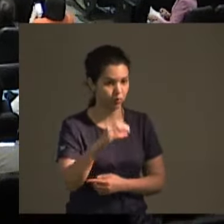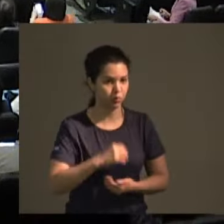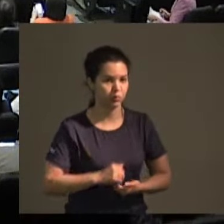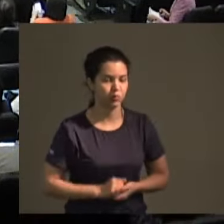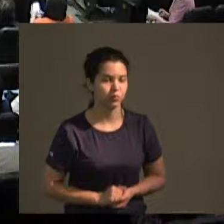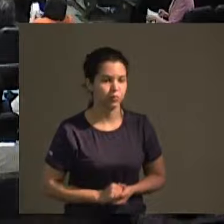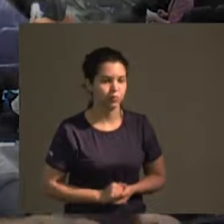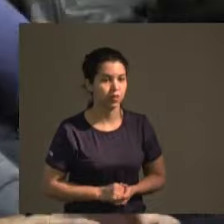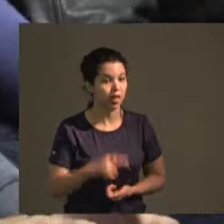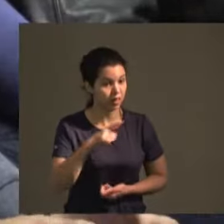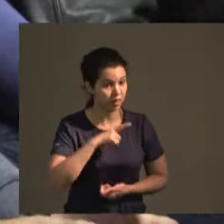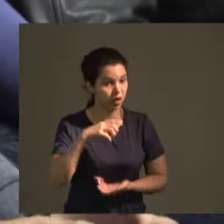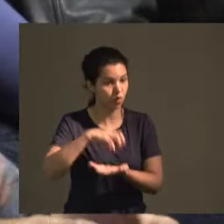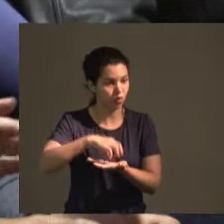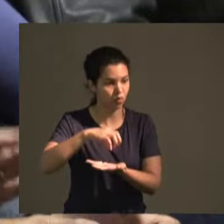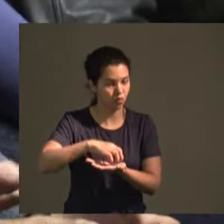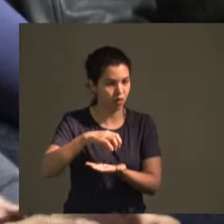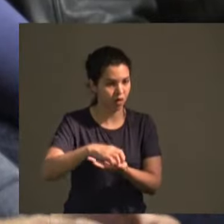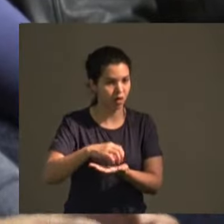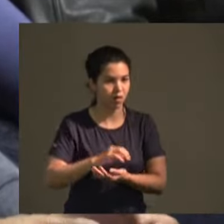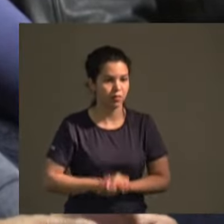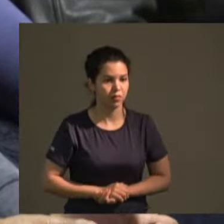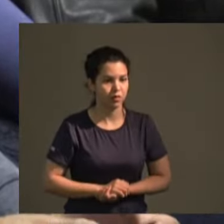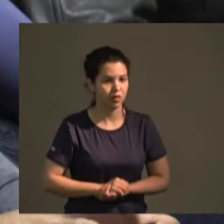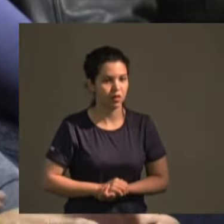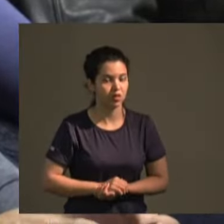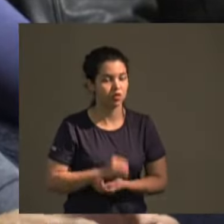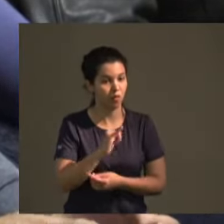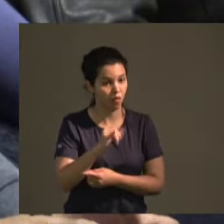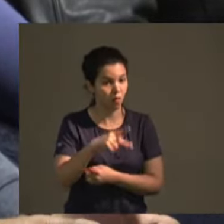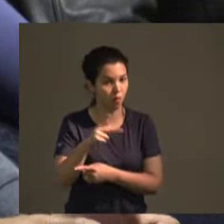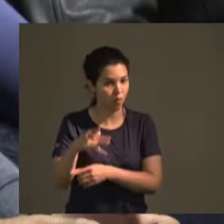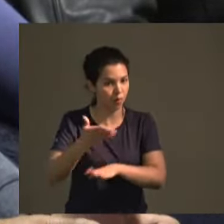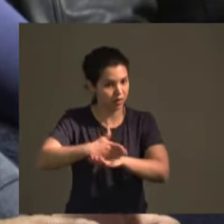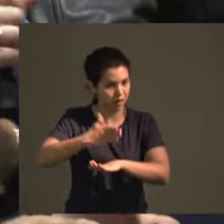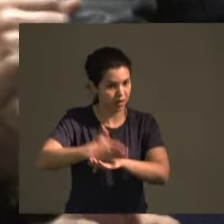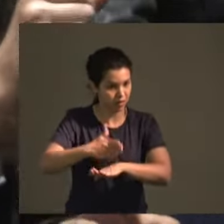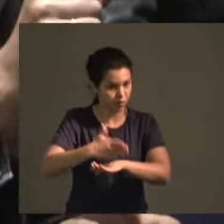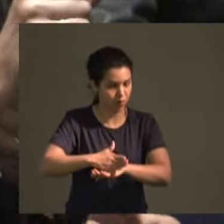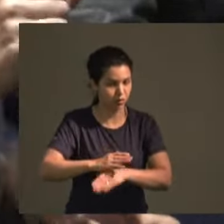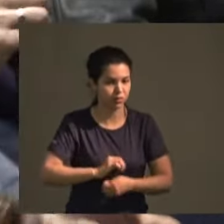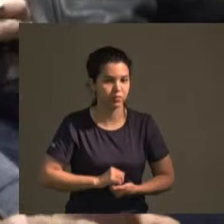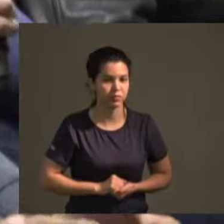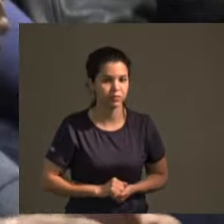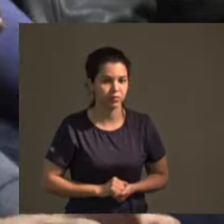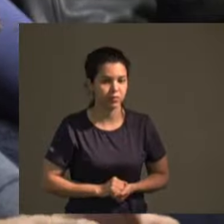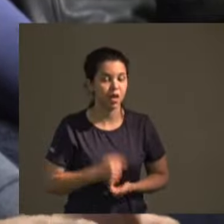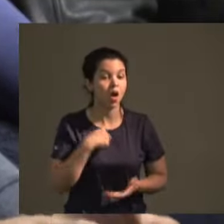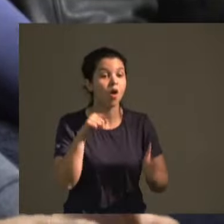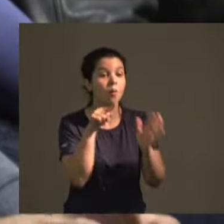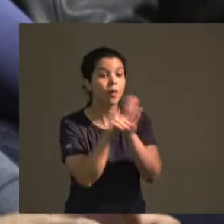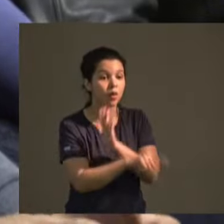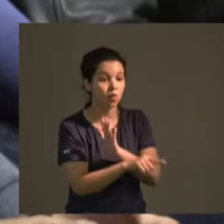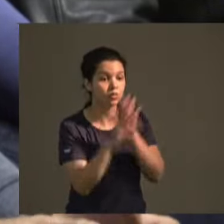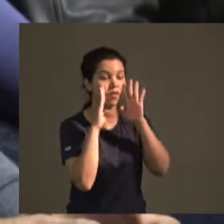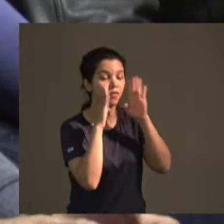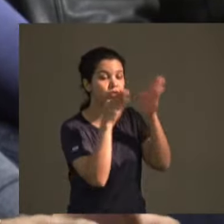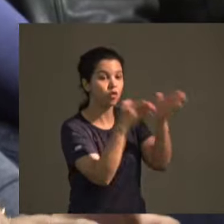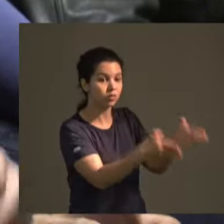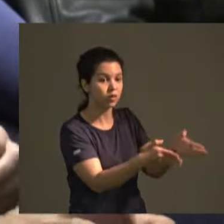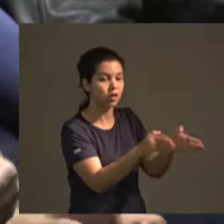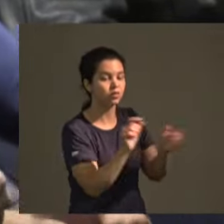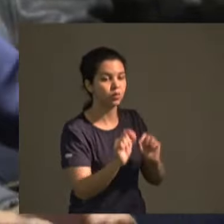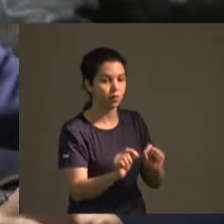tem o Centro de Formação de Treinadores e Instrutores de Cães Guia. Mas a minha pergunta, ela é voltada